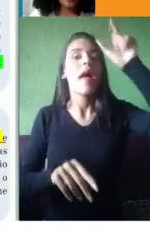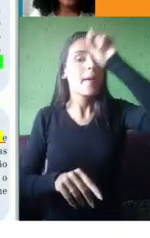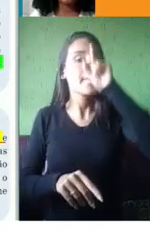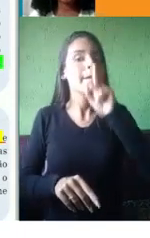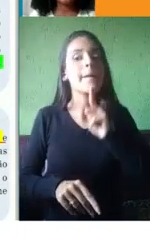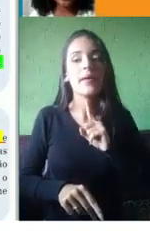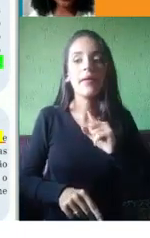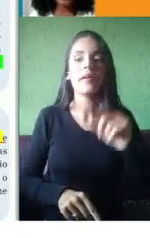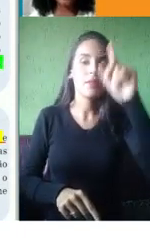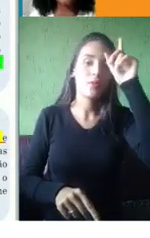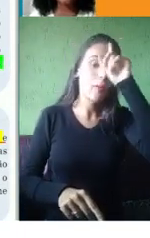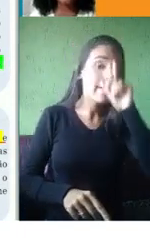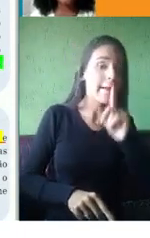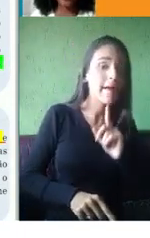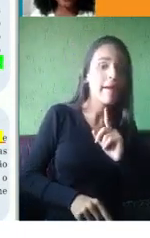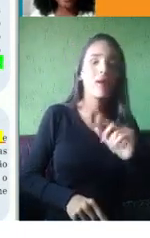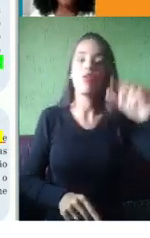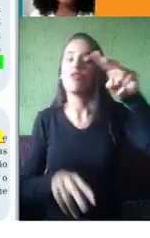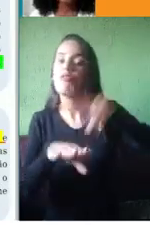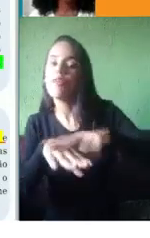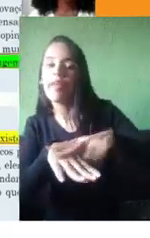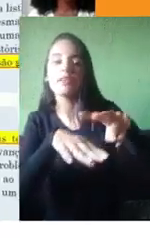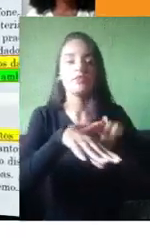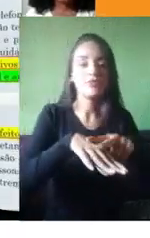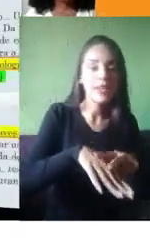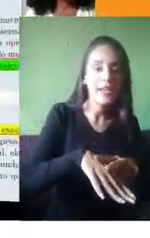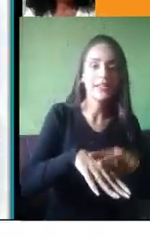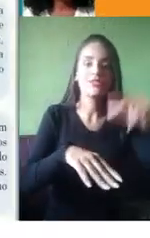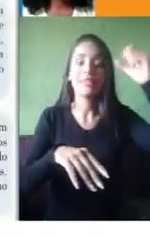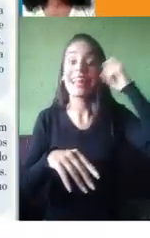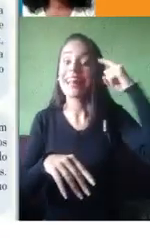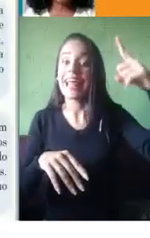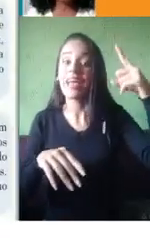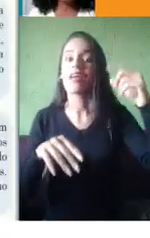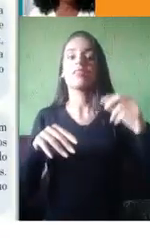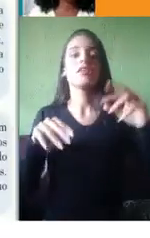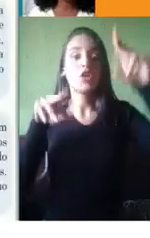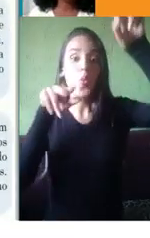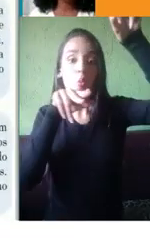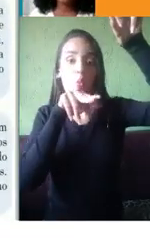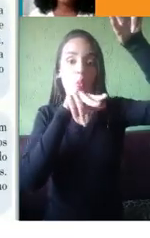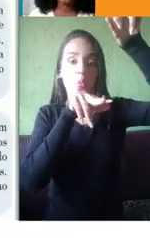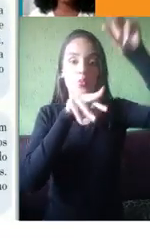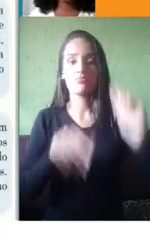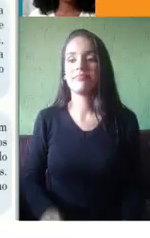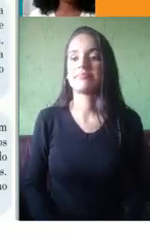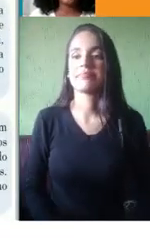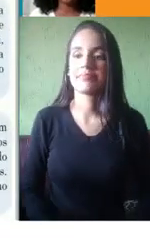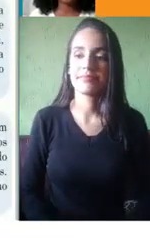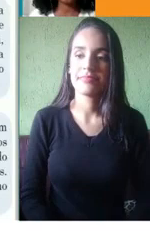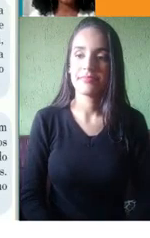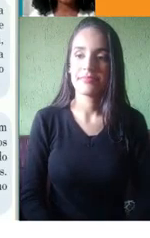como diversos setores, ok? Ainda vamos falar sobre o uso de conectivos. Nos